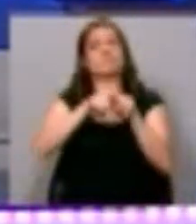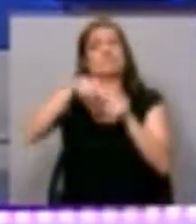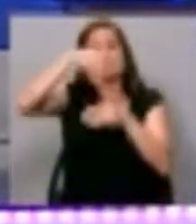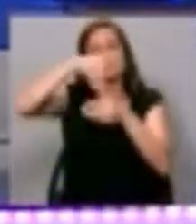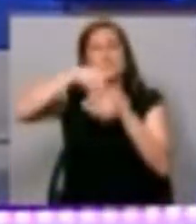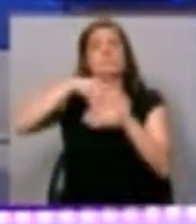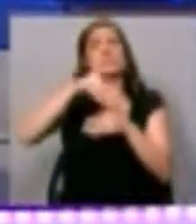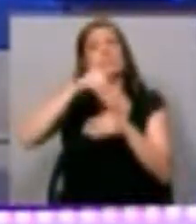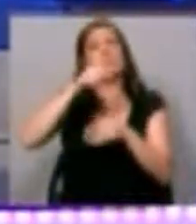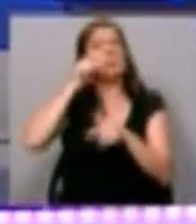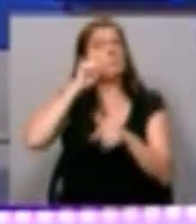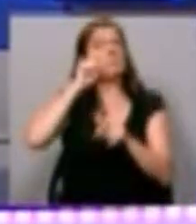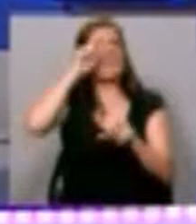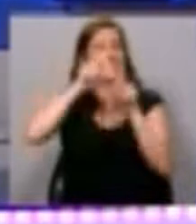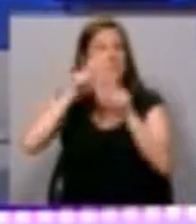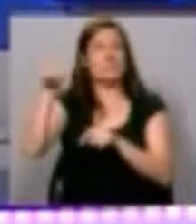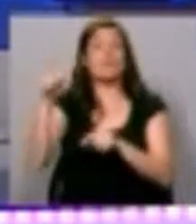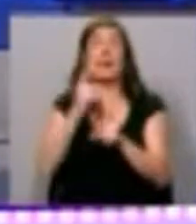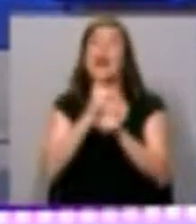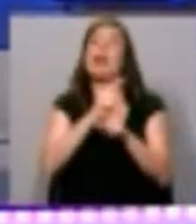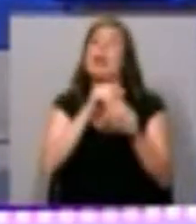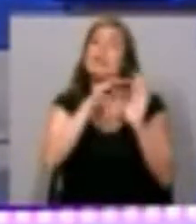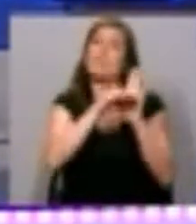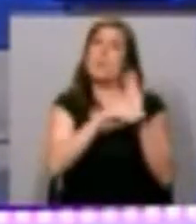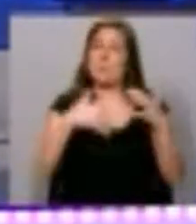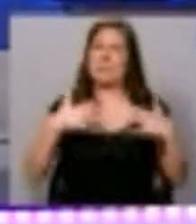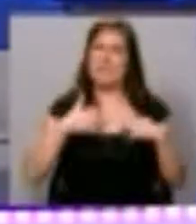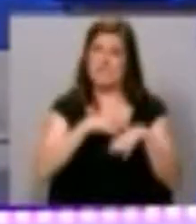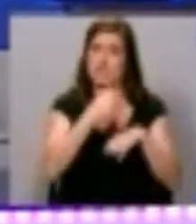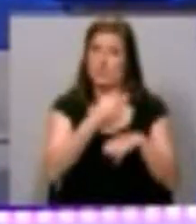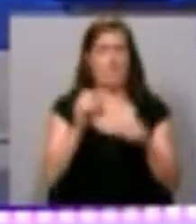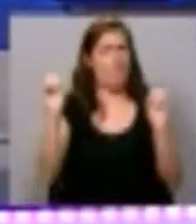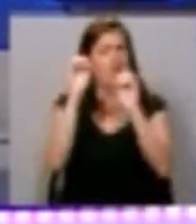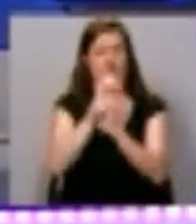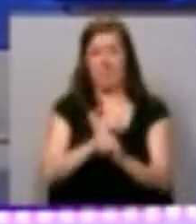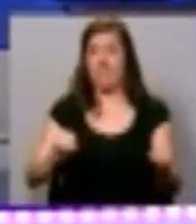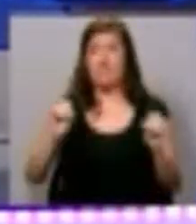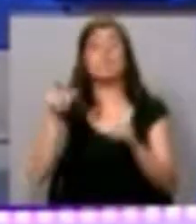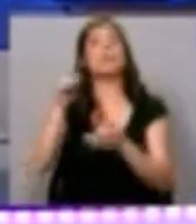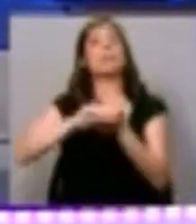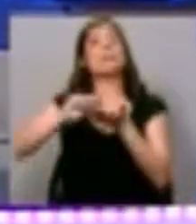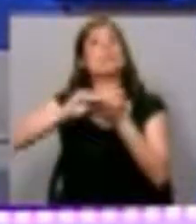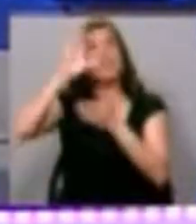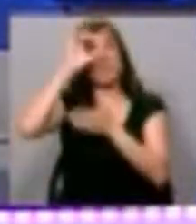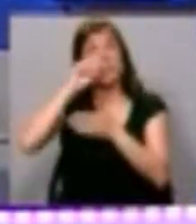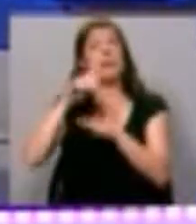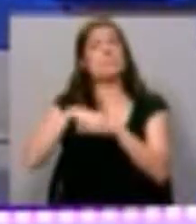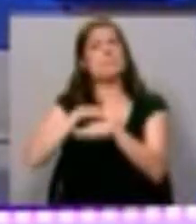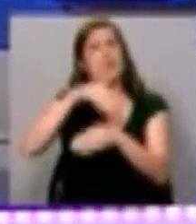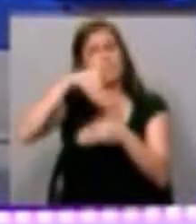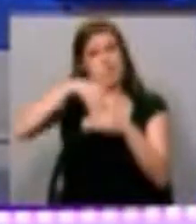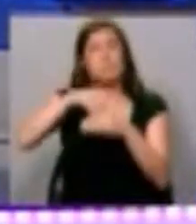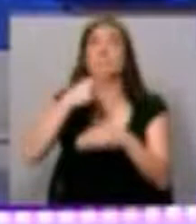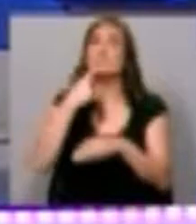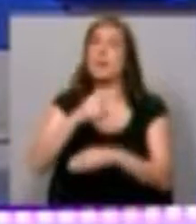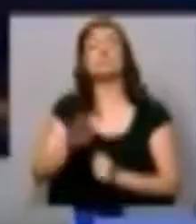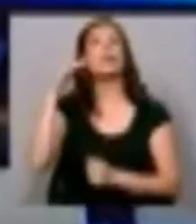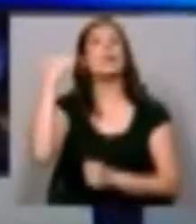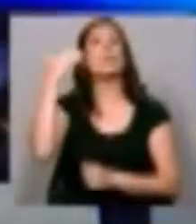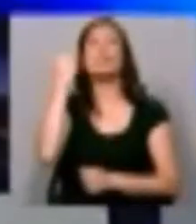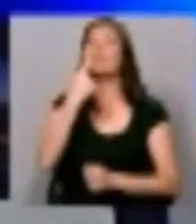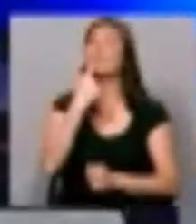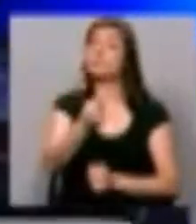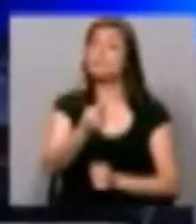Civil, que foi denunciada pelo 6 aos 9. O secretário de Estado da Administração Interna assegura que mantém a confiança no comandante nacional.